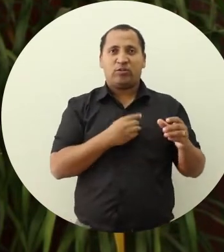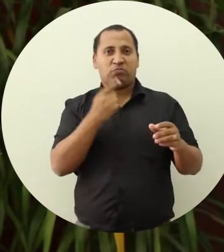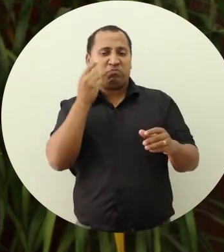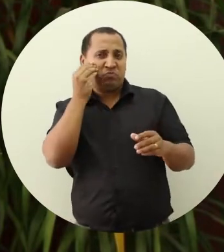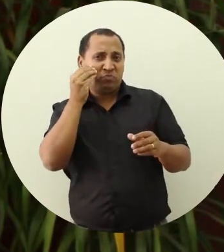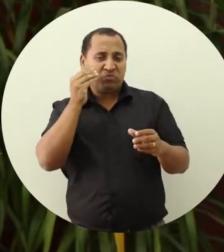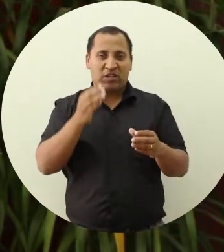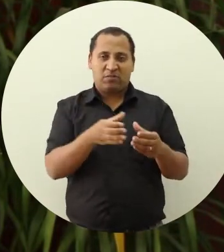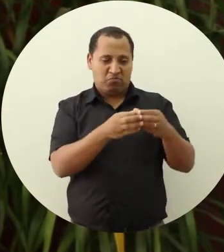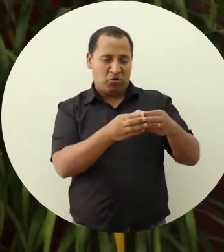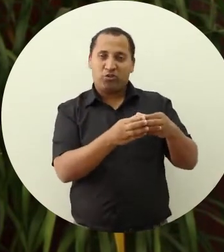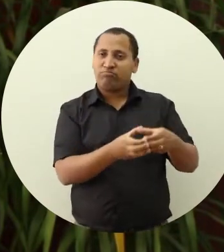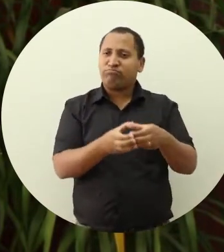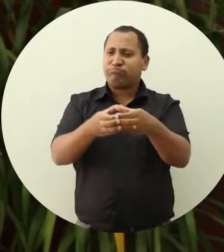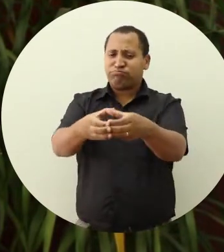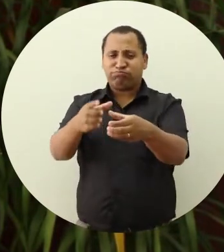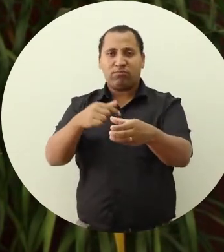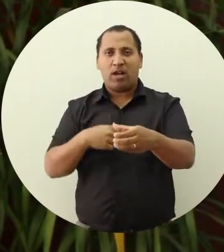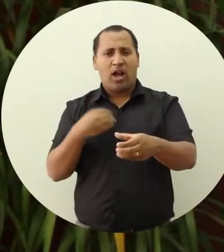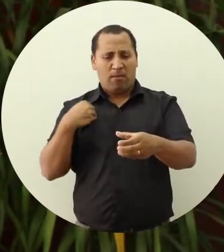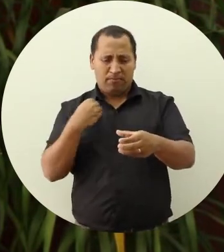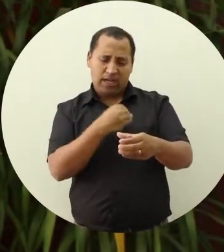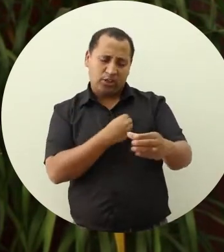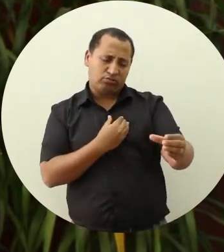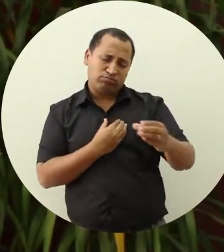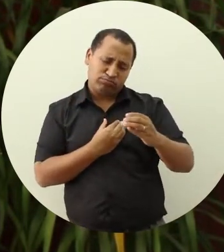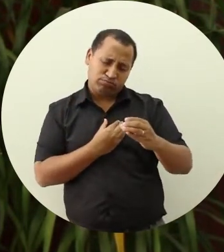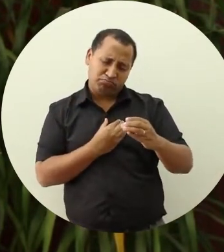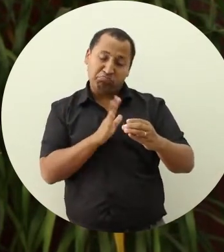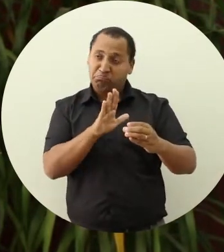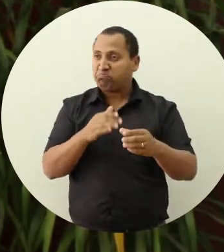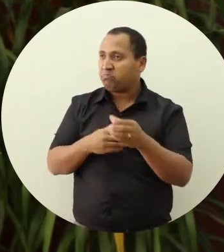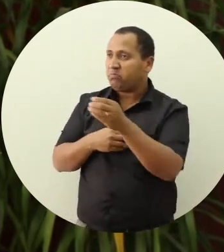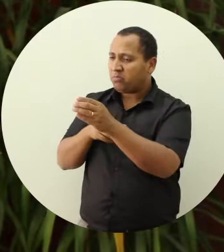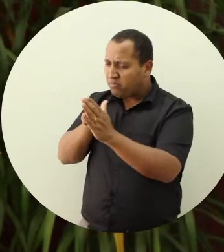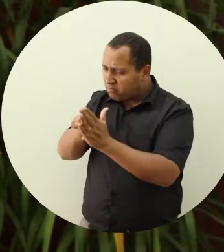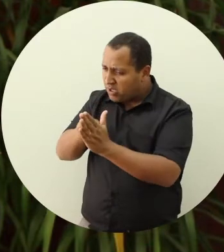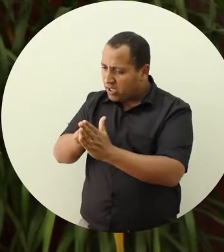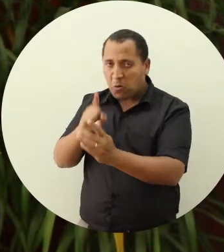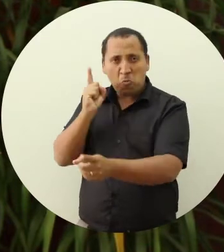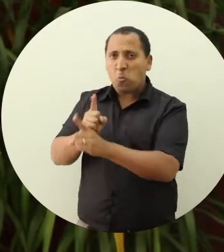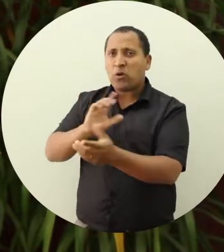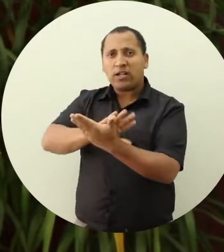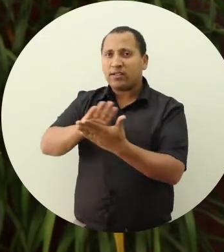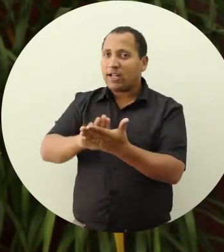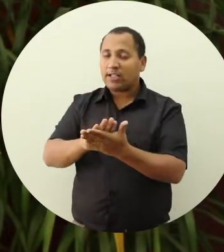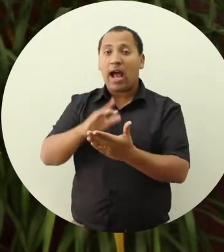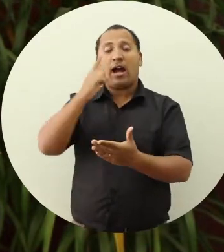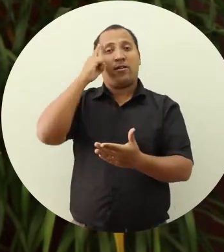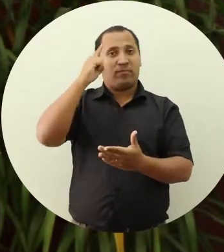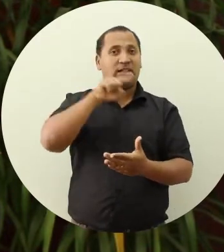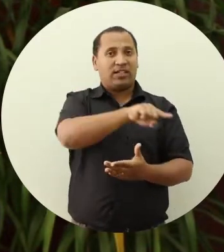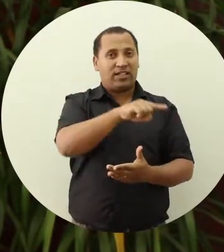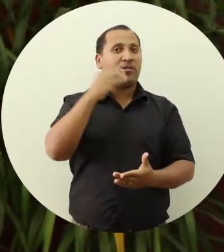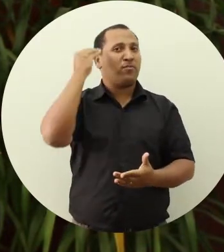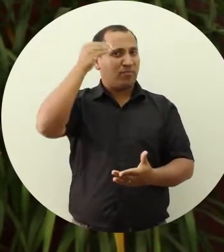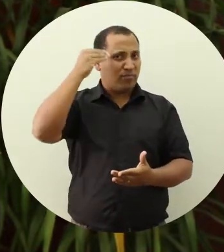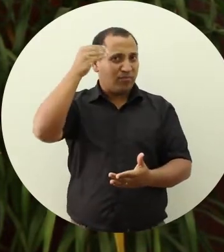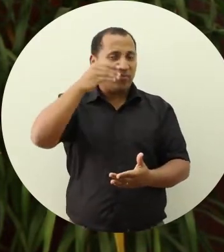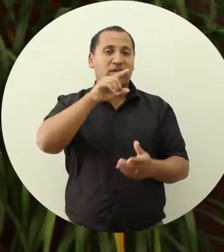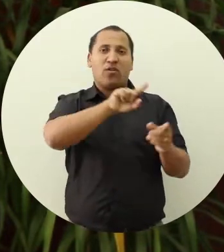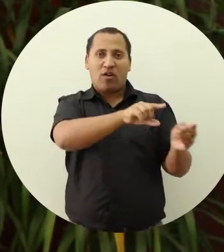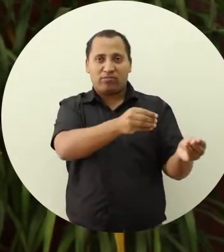um parasita num potinho, aí o médico faz os exames, vê que dá negativo e encaminha ao psiquiatra para tratar